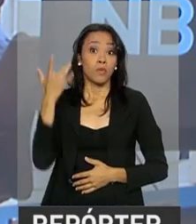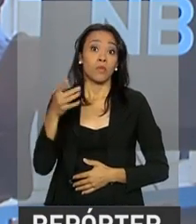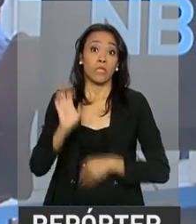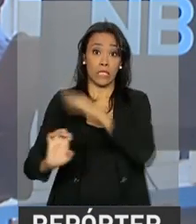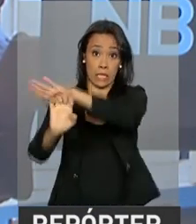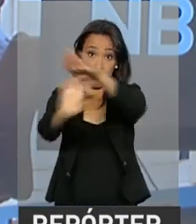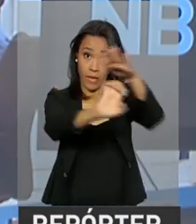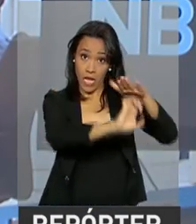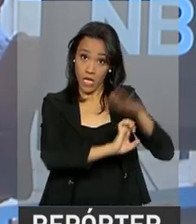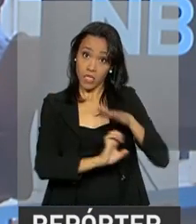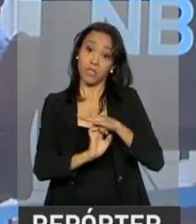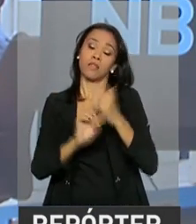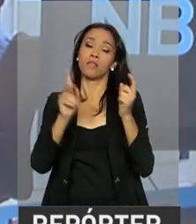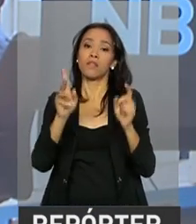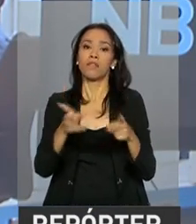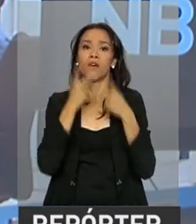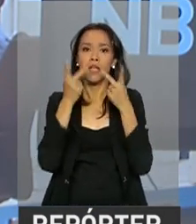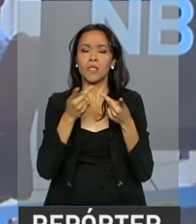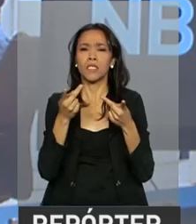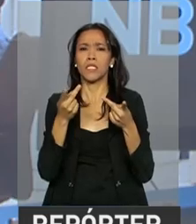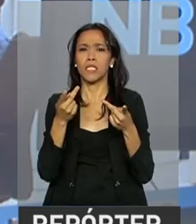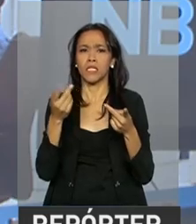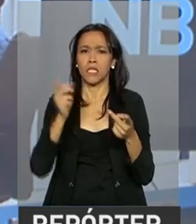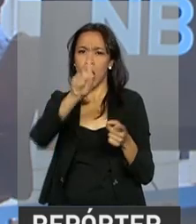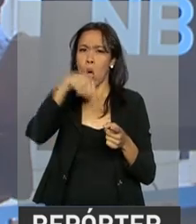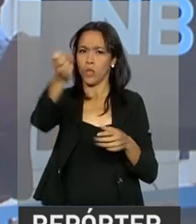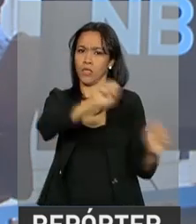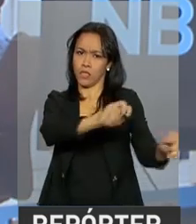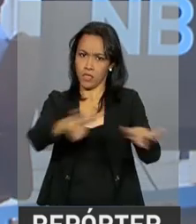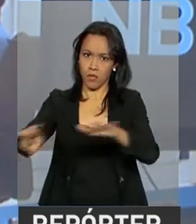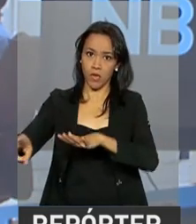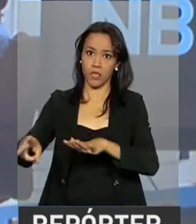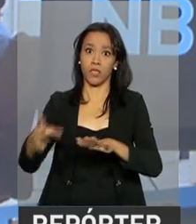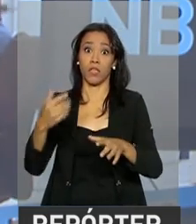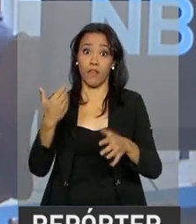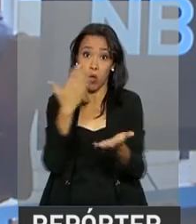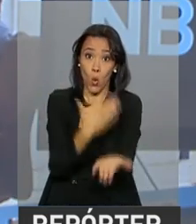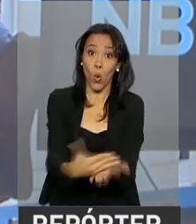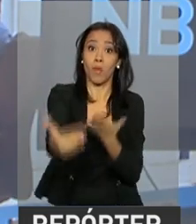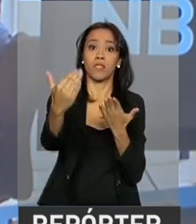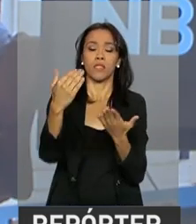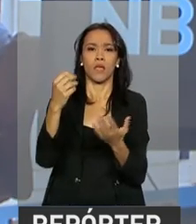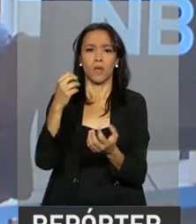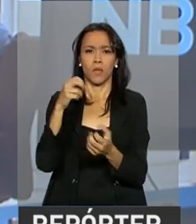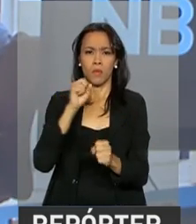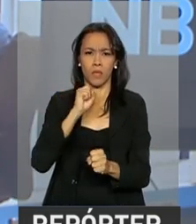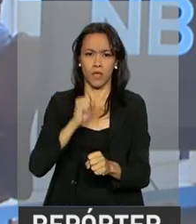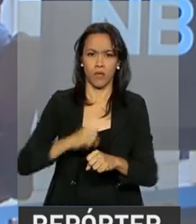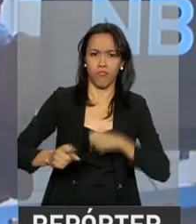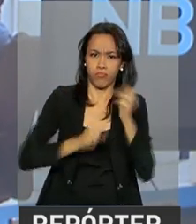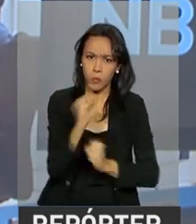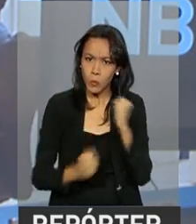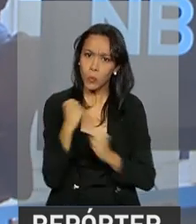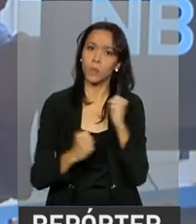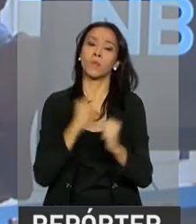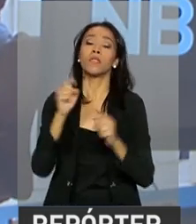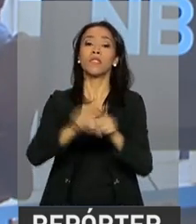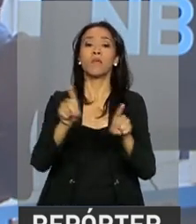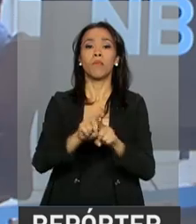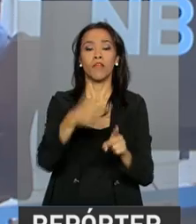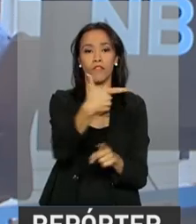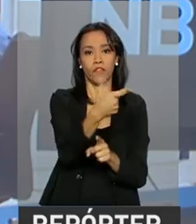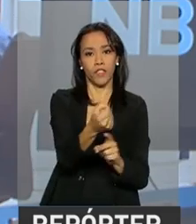esperam picos de embarque e desembarque a partir da próxima semana, com o início das competições do atletismo e também no fim de semana dos